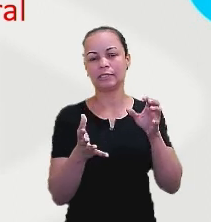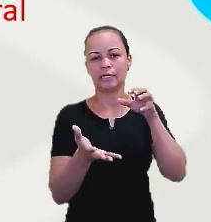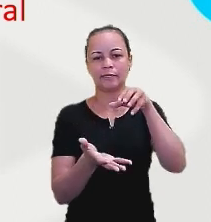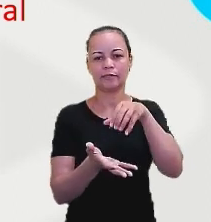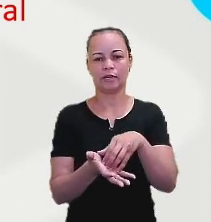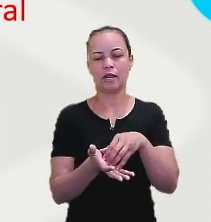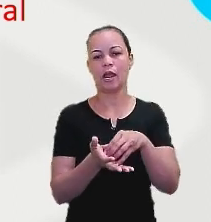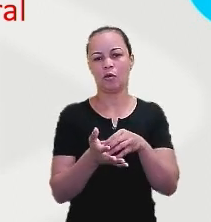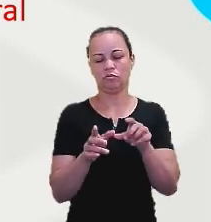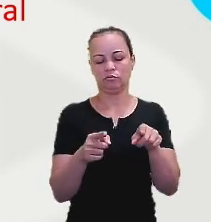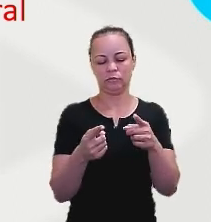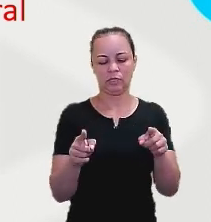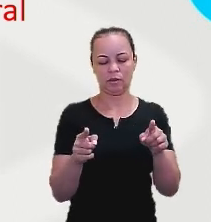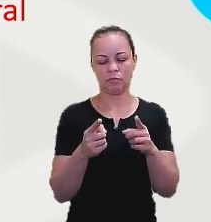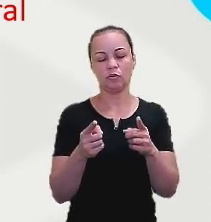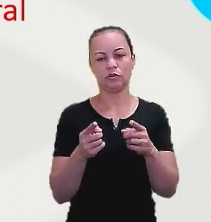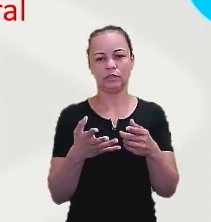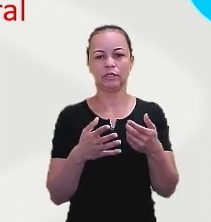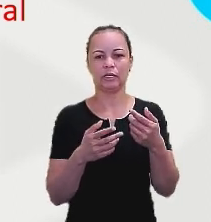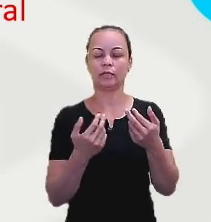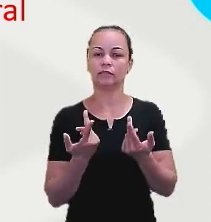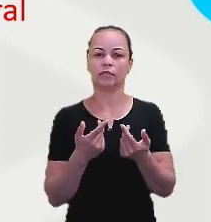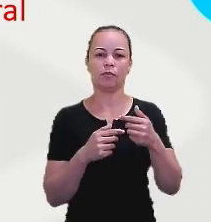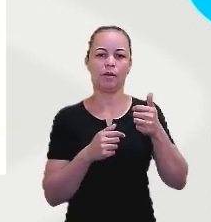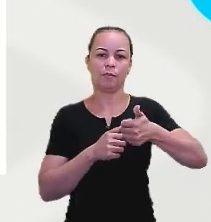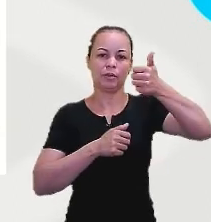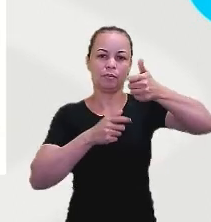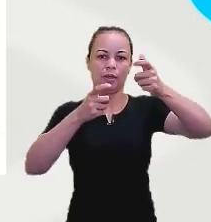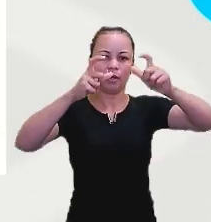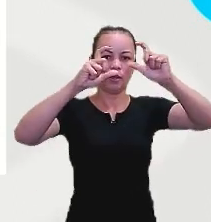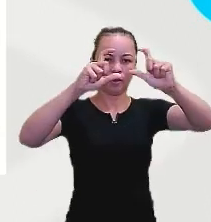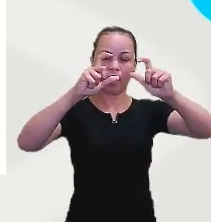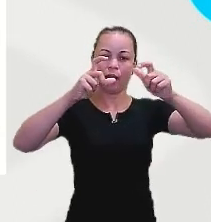igual à última estrofe, né, da canção.